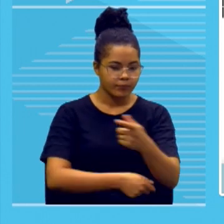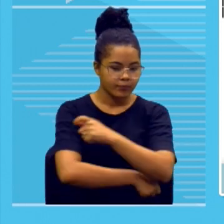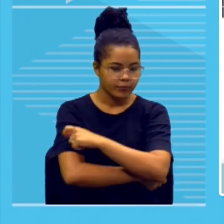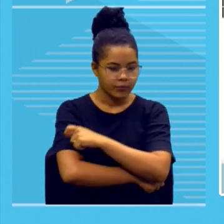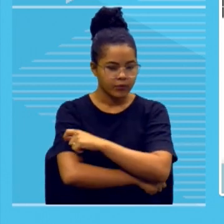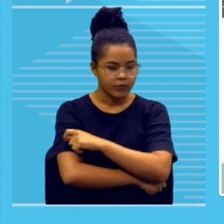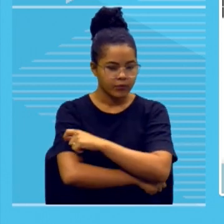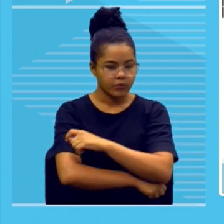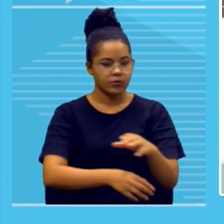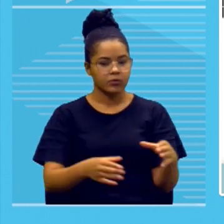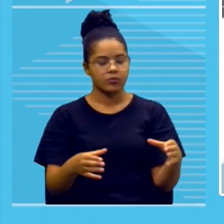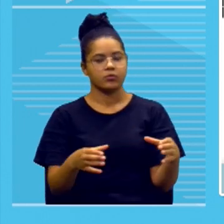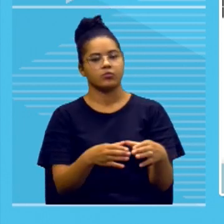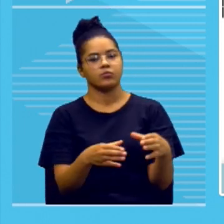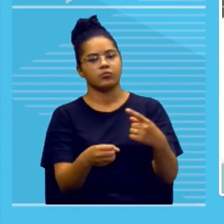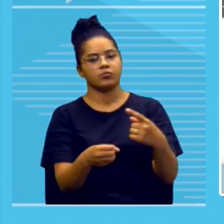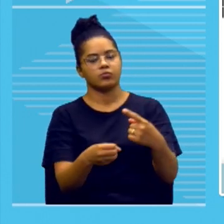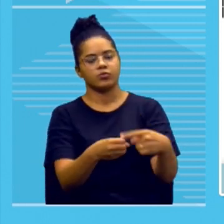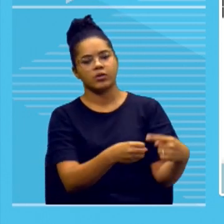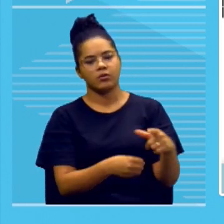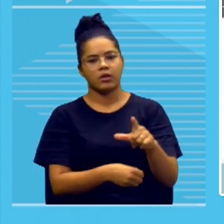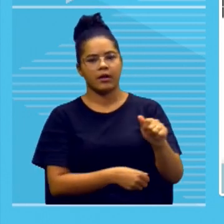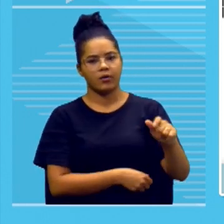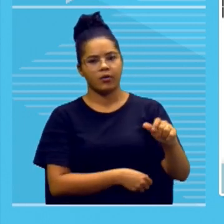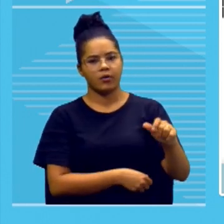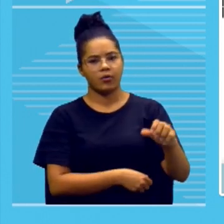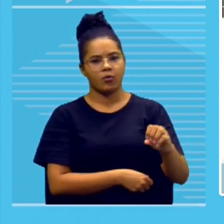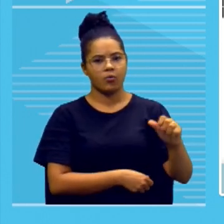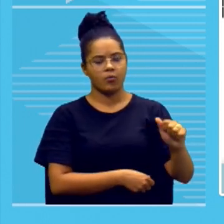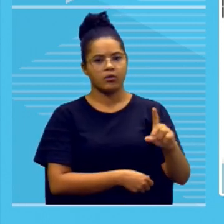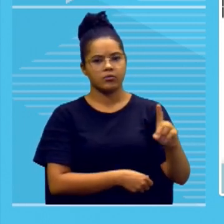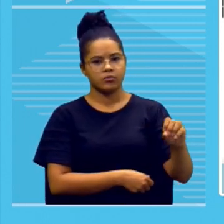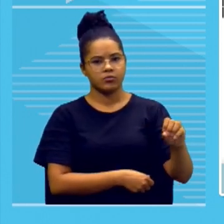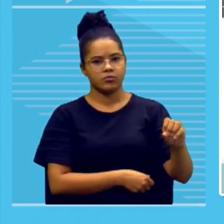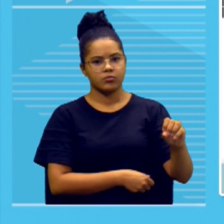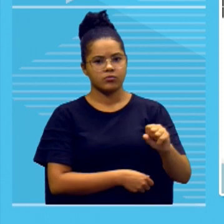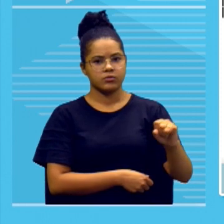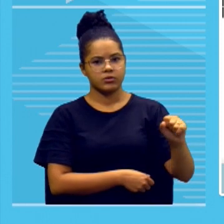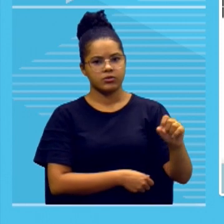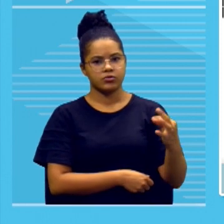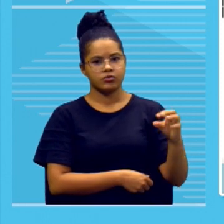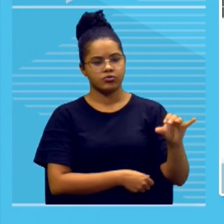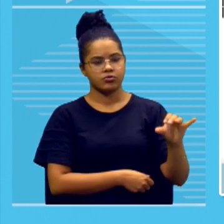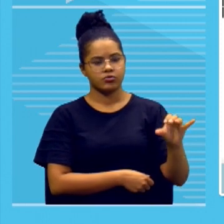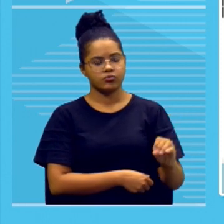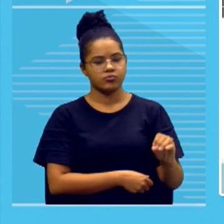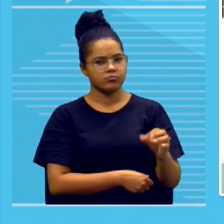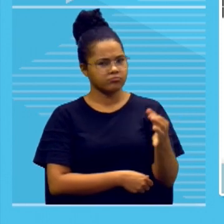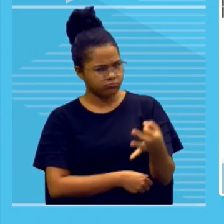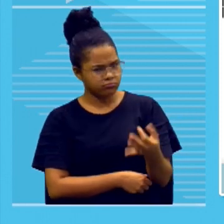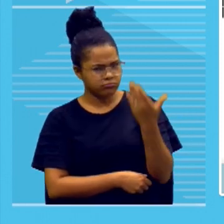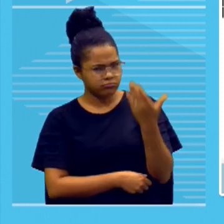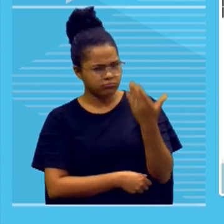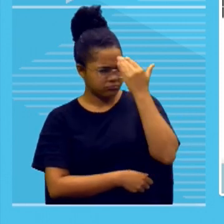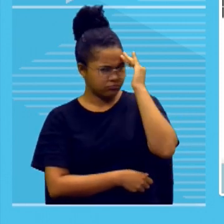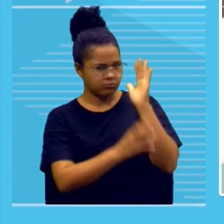Lagoinha do Sítio. Diga aí. Tudo tranquilo? Sim, sim ou não,